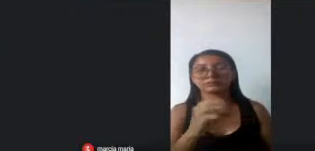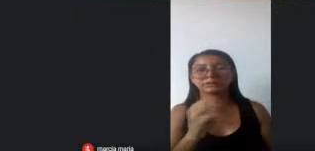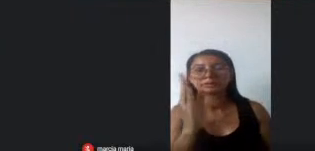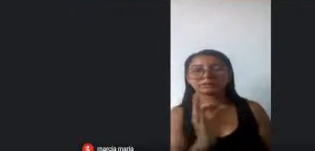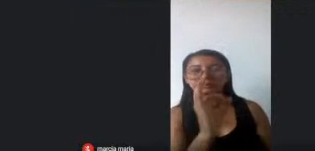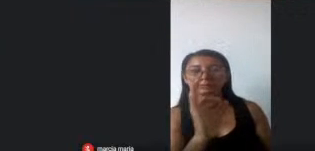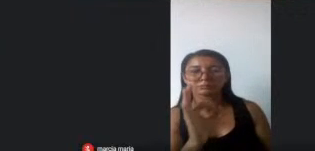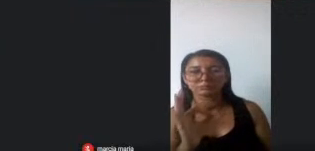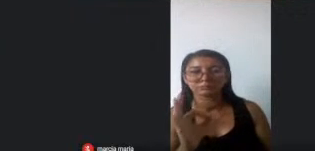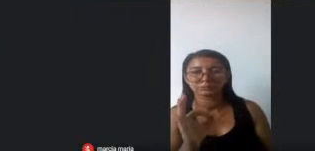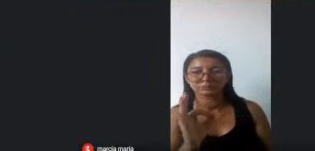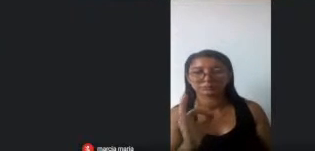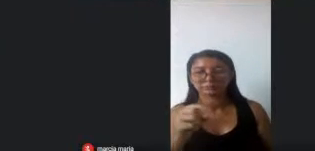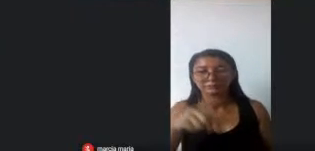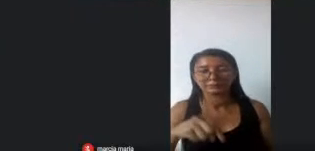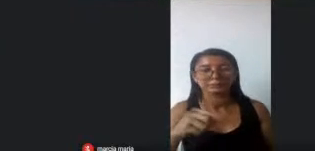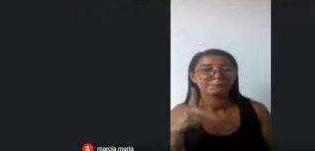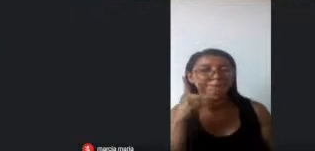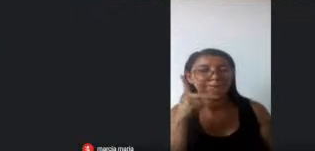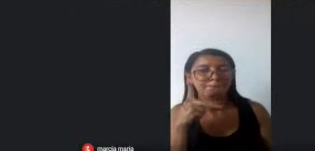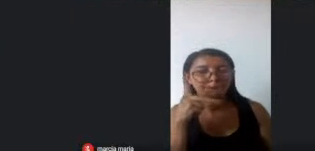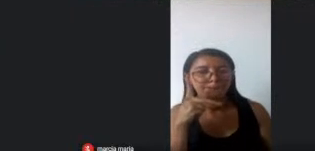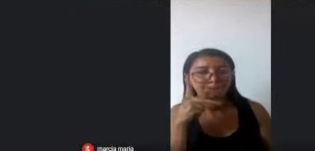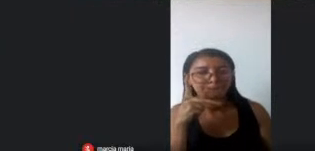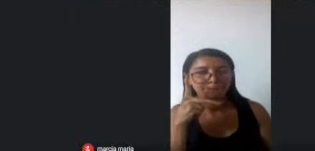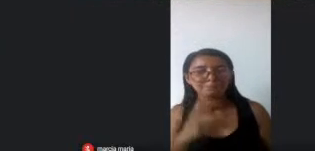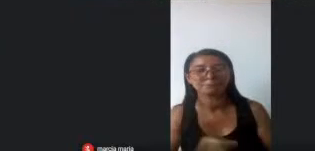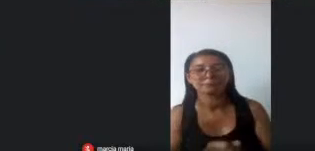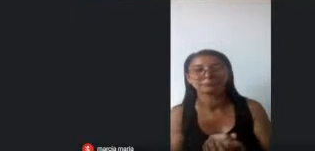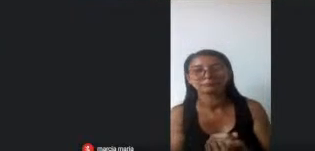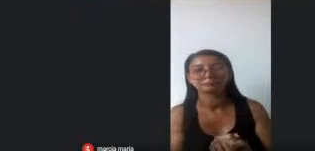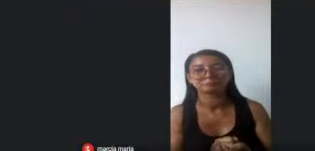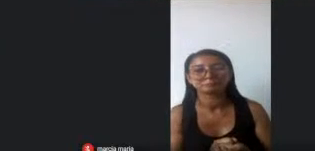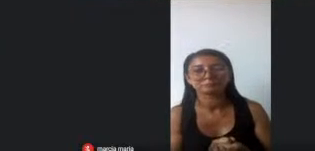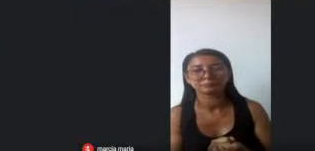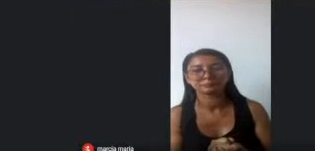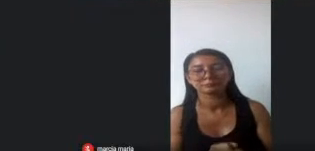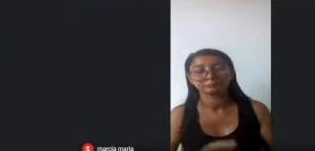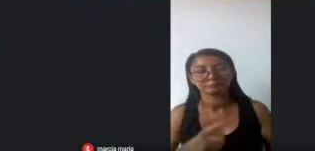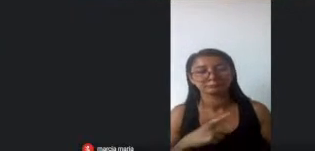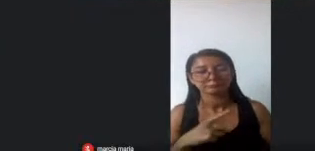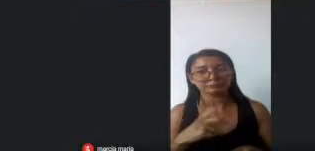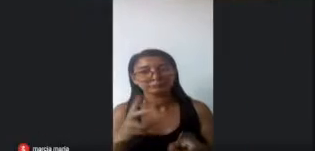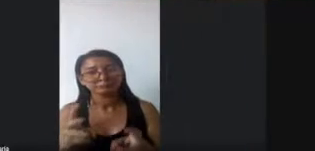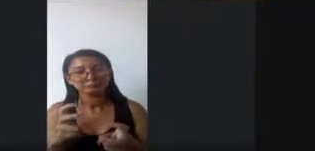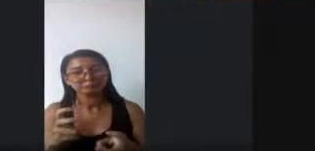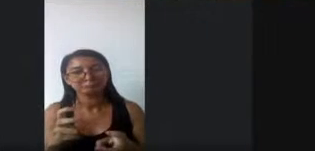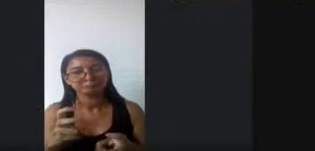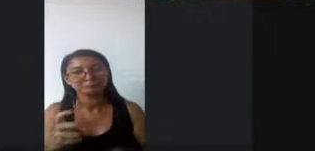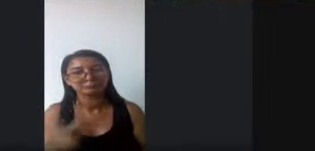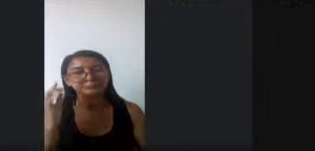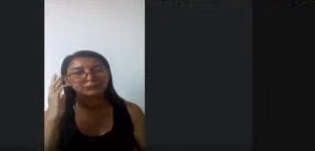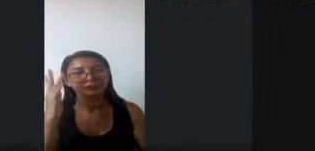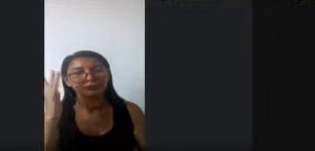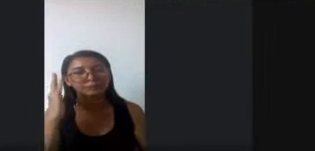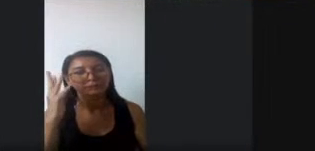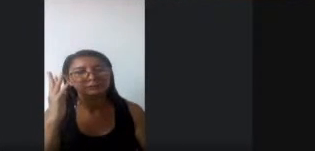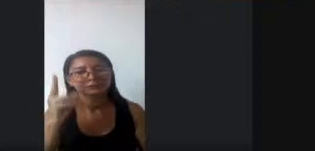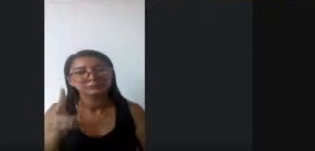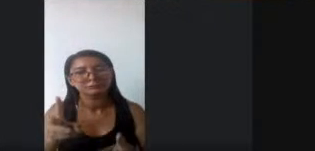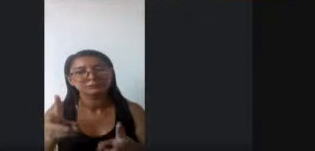adquirida do estado da Paraíba concentram-se nas homens, né? E é legal a gente poder refletir isso com esse olhar de quem